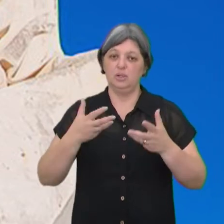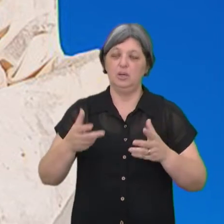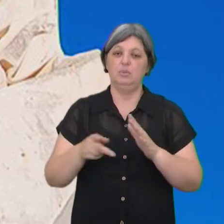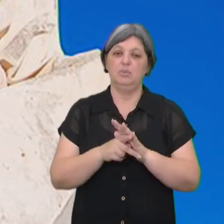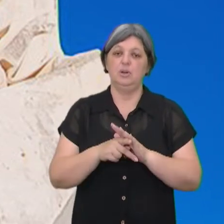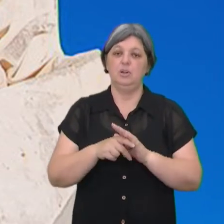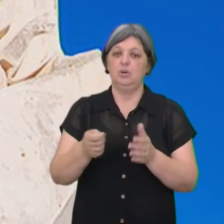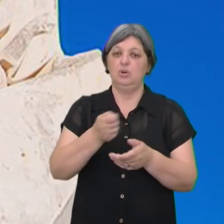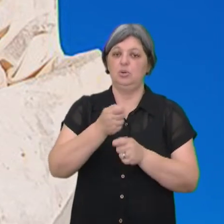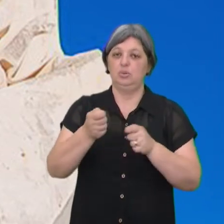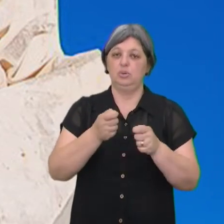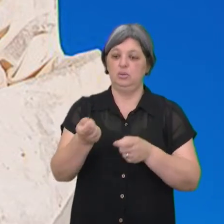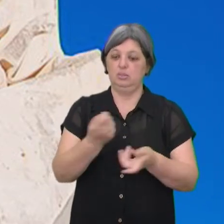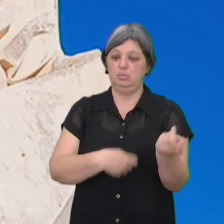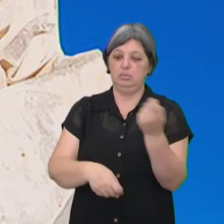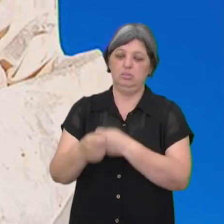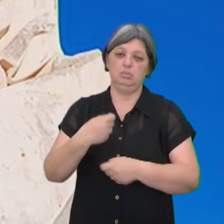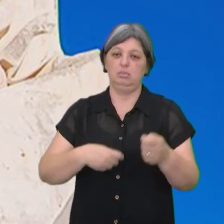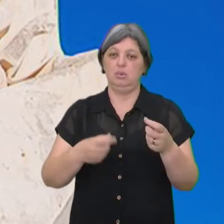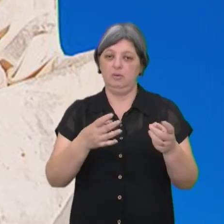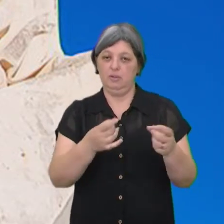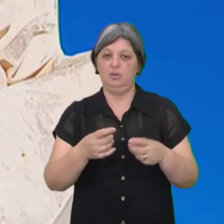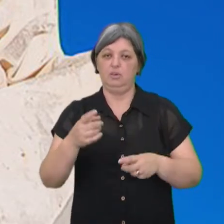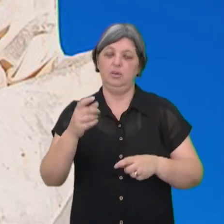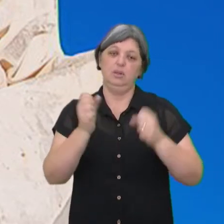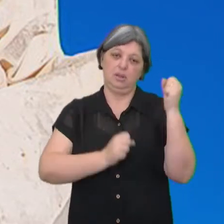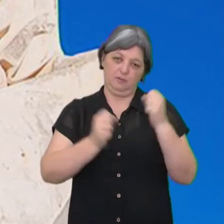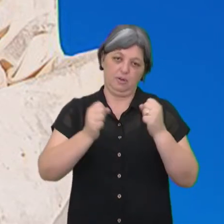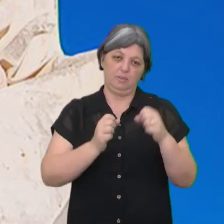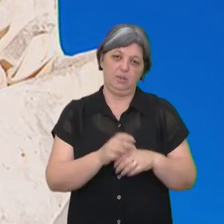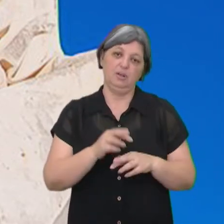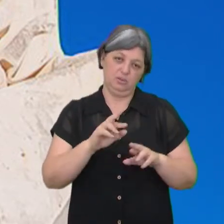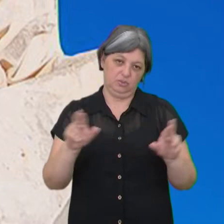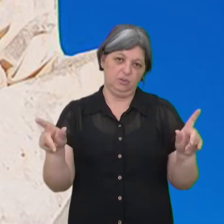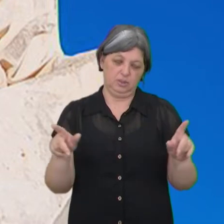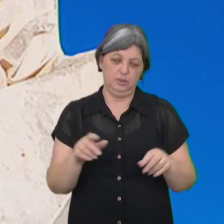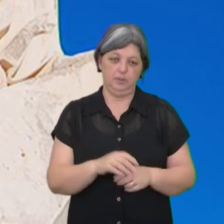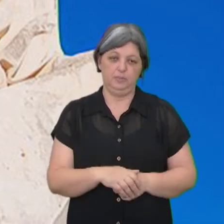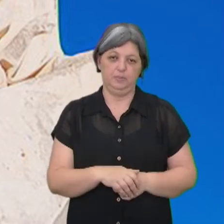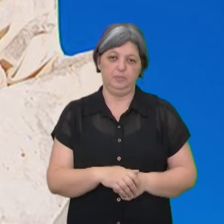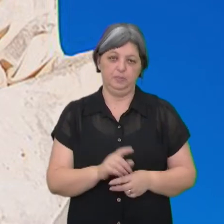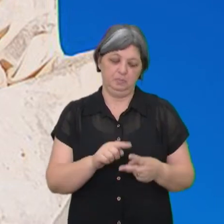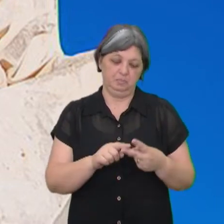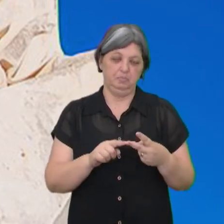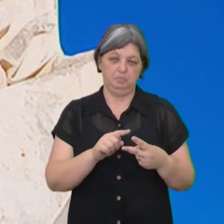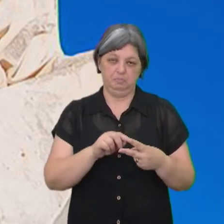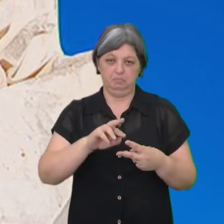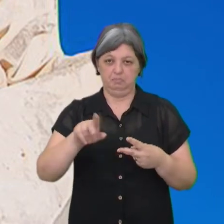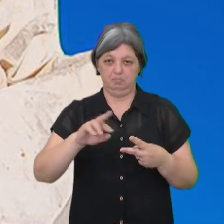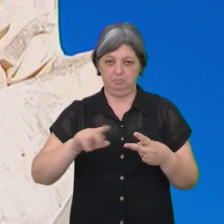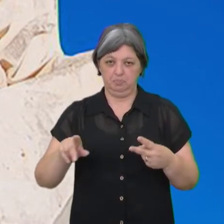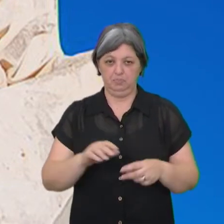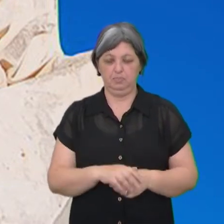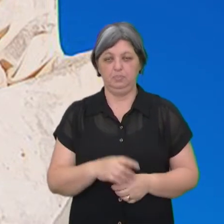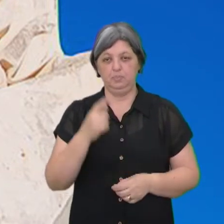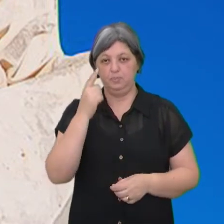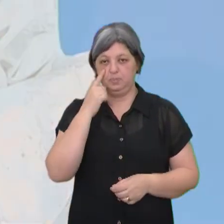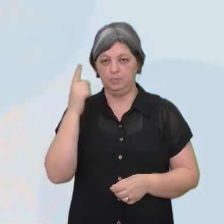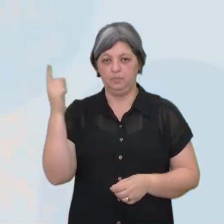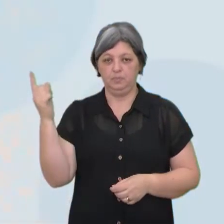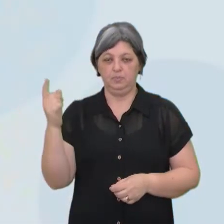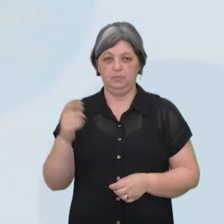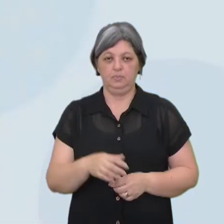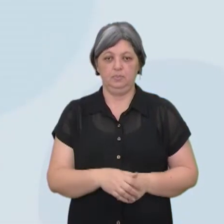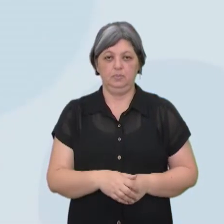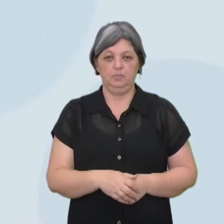consumidor para os produtos da sua indústria. Basicamente é essa a diferença, tá? Tá aí na tela para vocês, né?